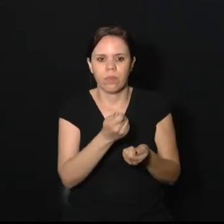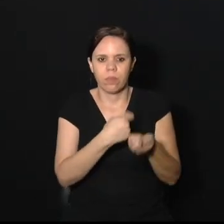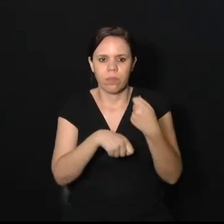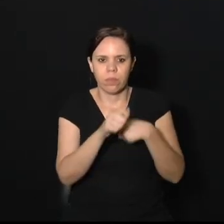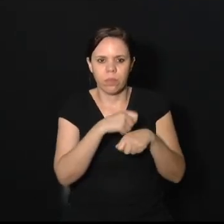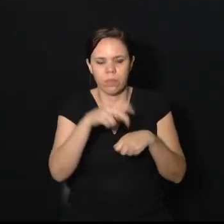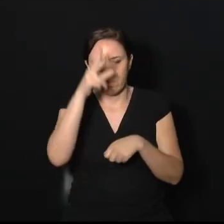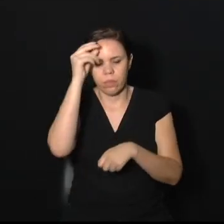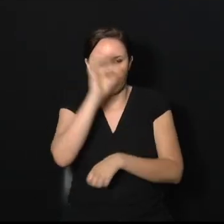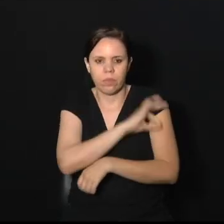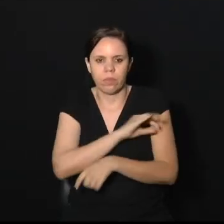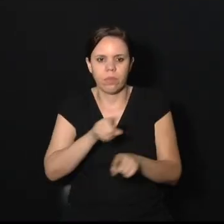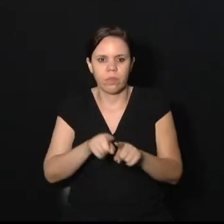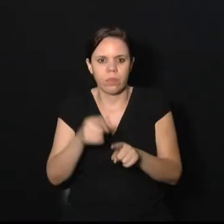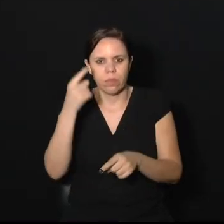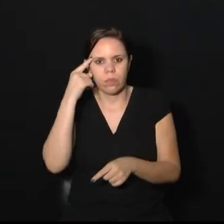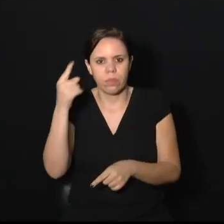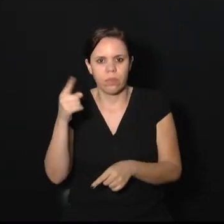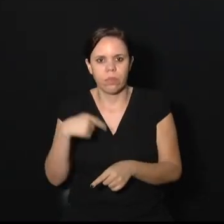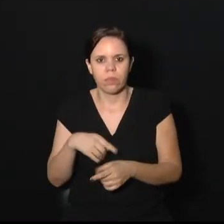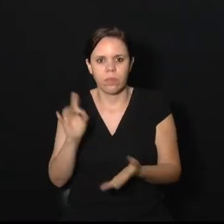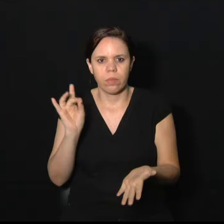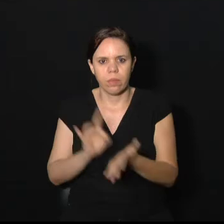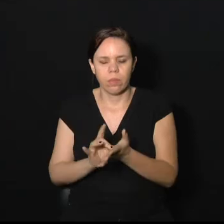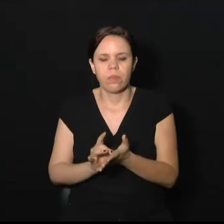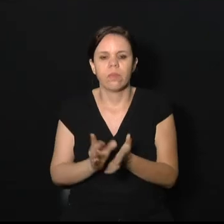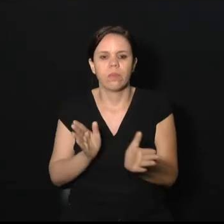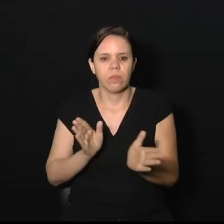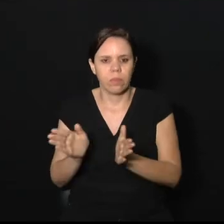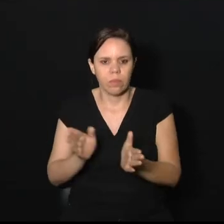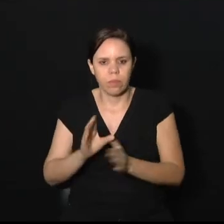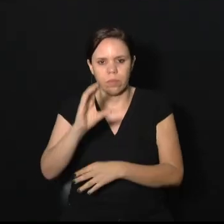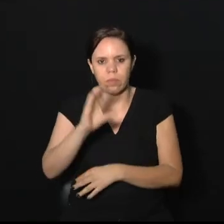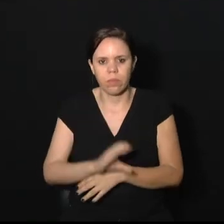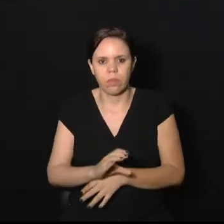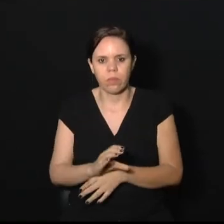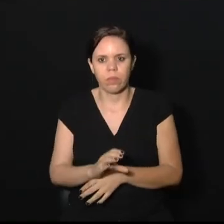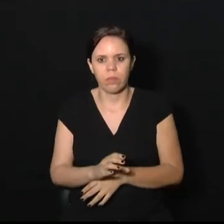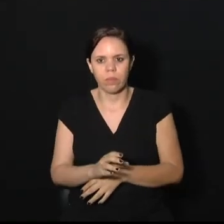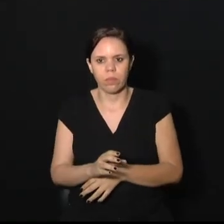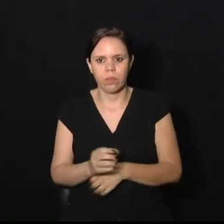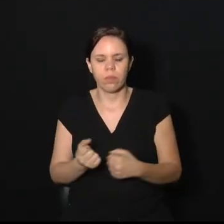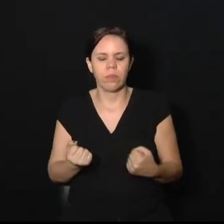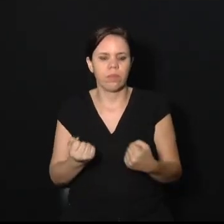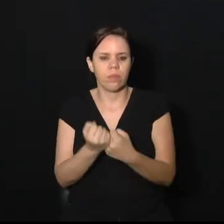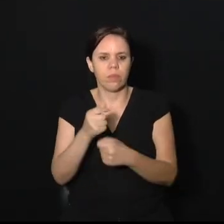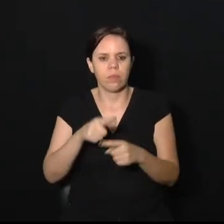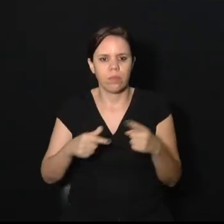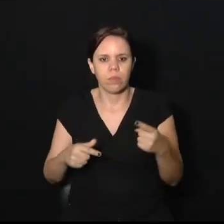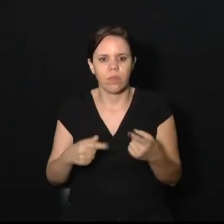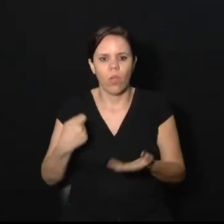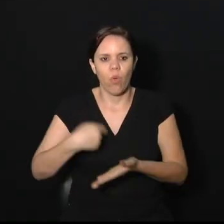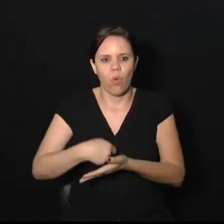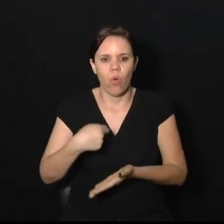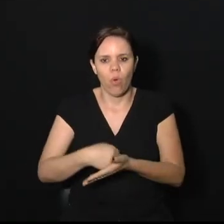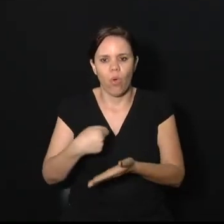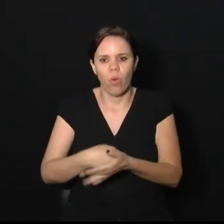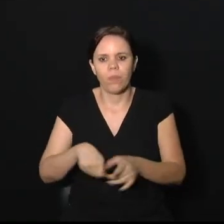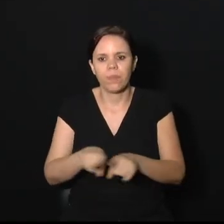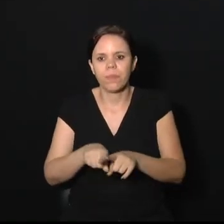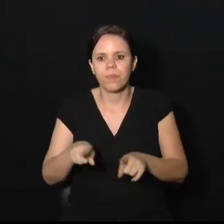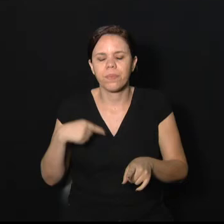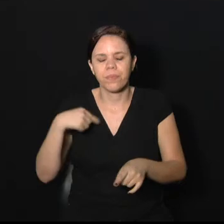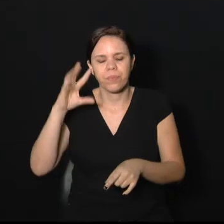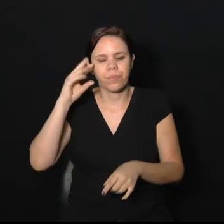Mas a ideia é que a plataforma ela realmente seja acessada pelo cidadão e seja também uma ferramenta de cobrança e também uma ferramenta que eu possa